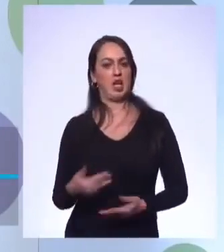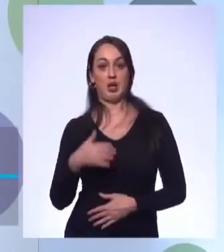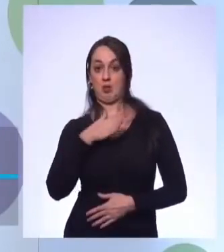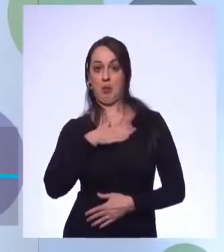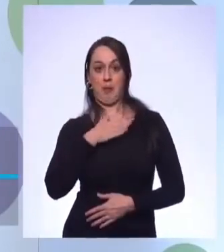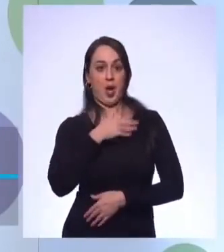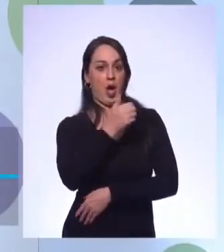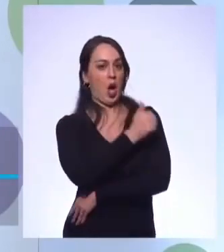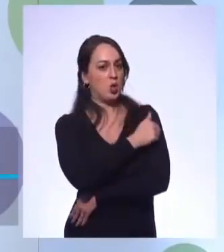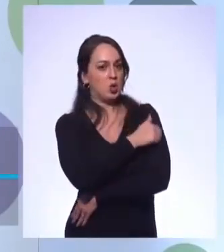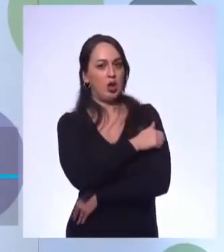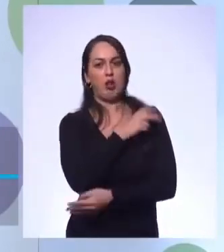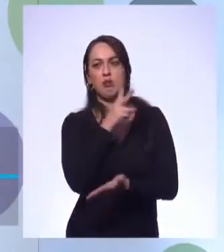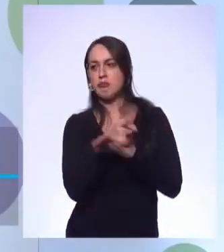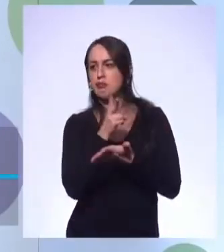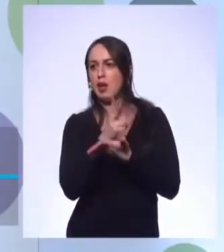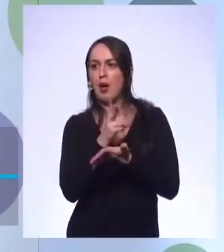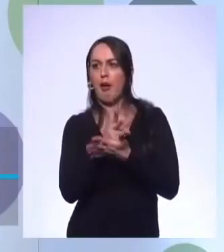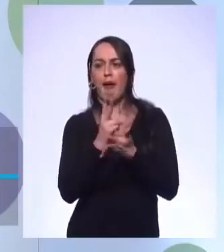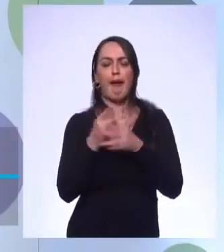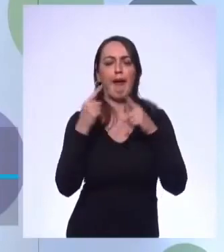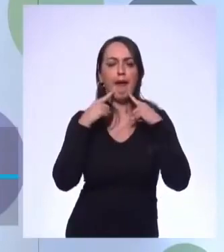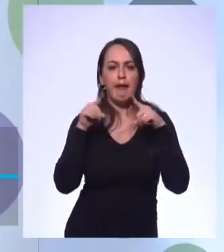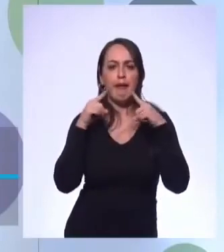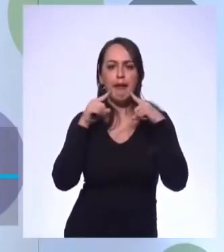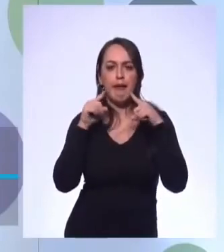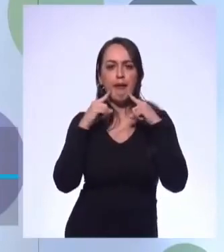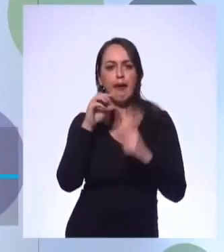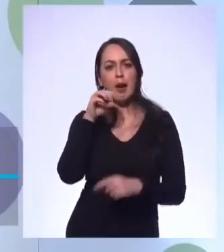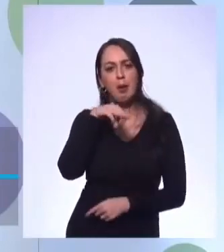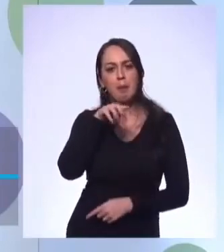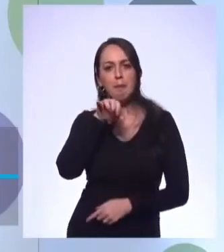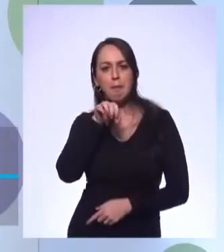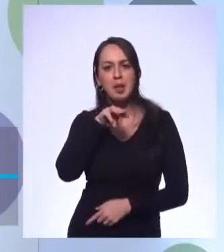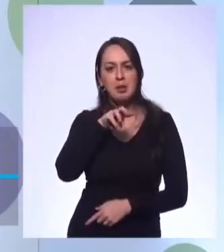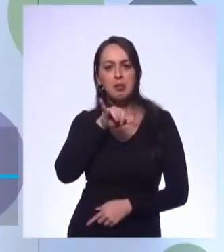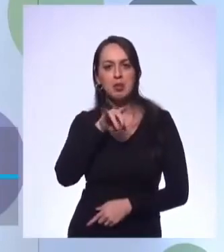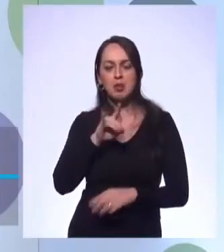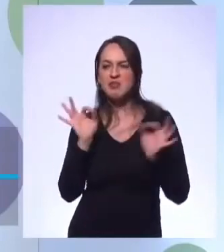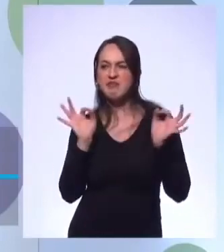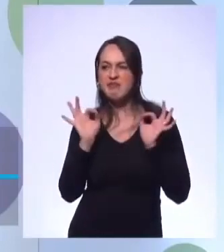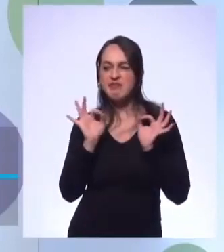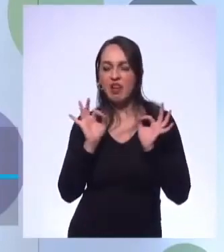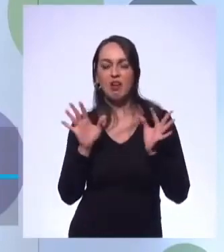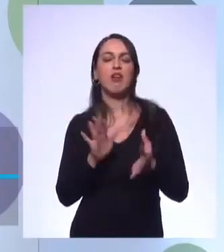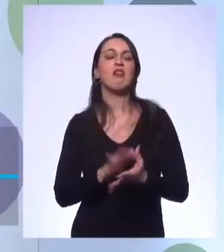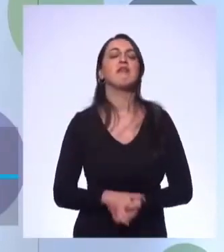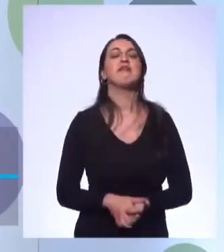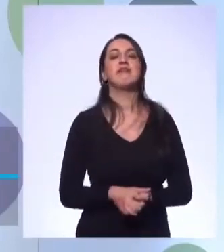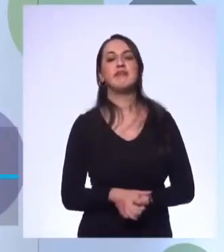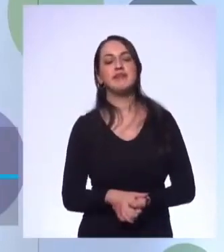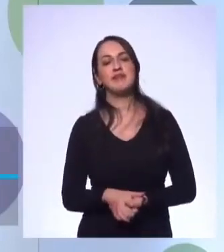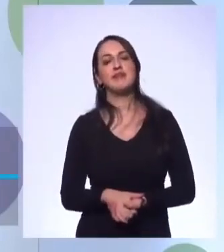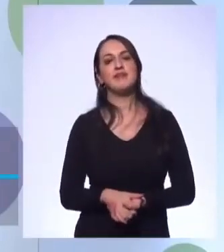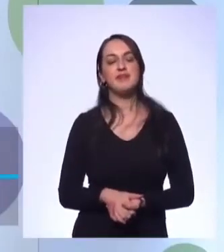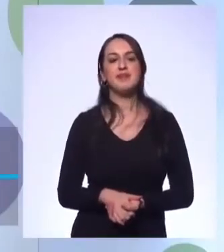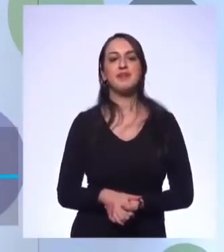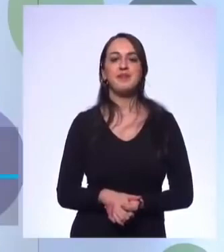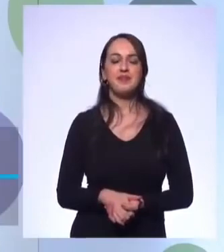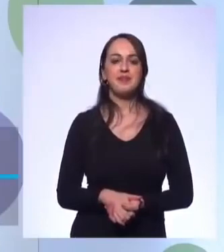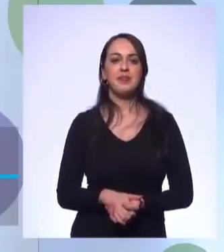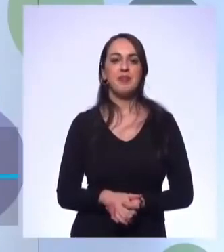mimimi, mas eu amo todos os meus chatinhos alunos da professora Kelly. Olha só, ela está falando sobre a geração mimimi. Vocês